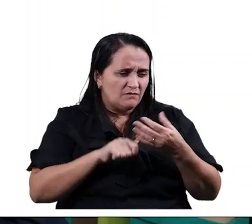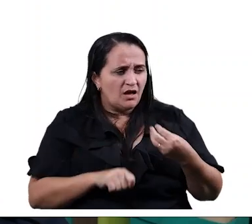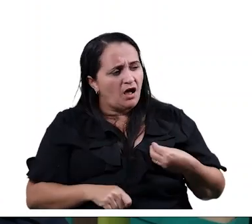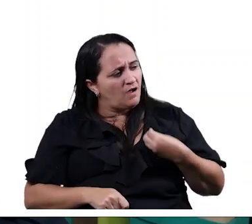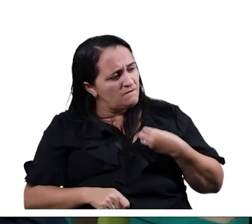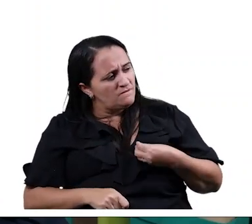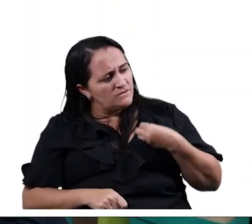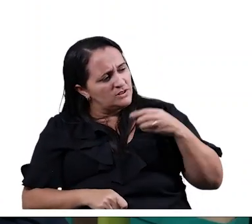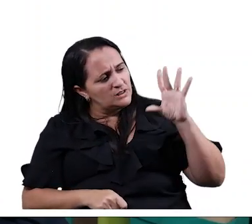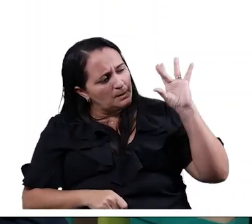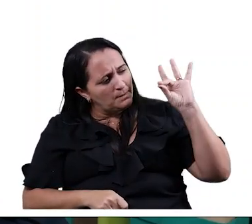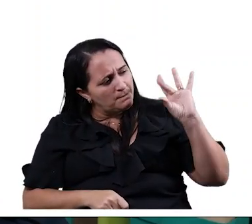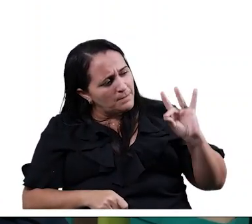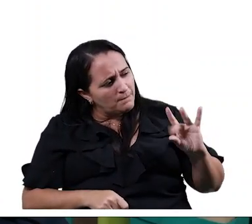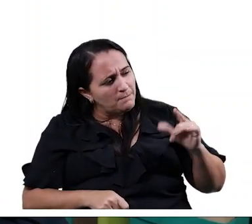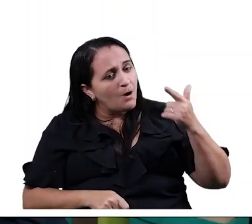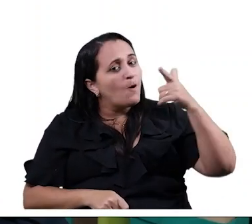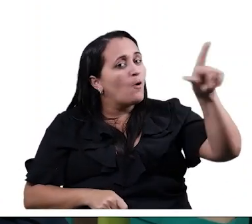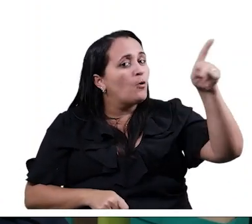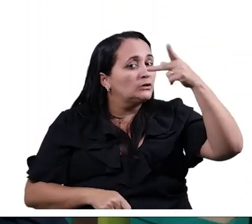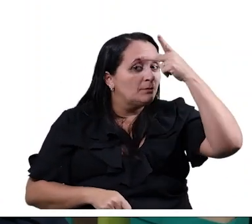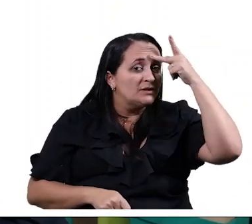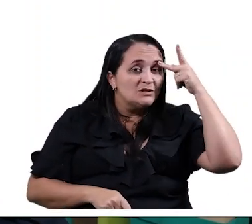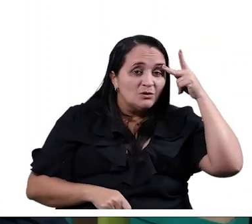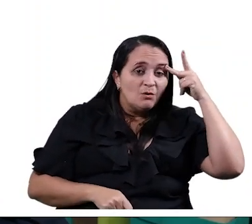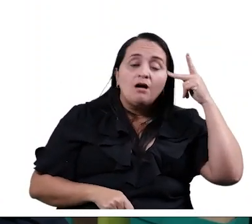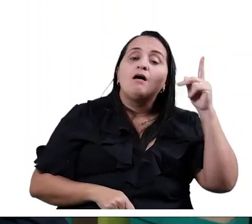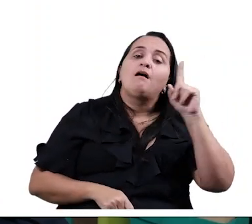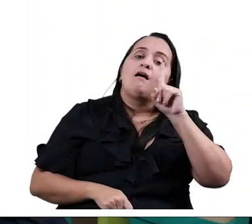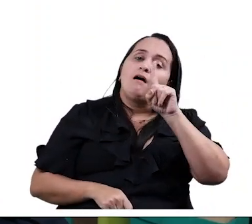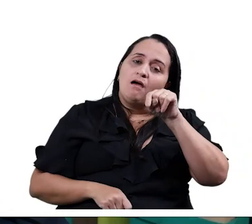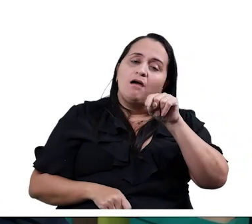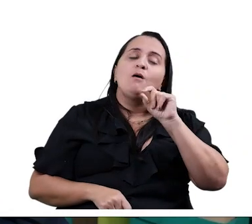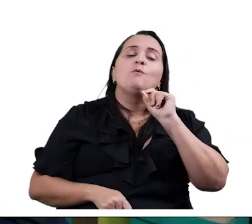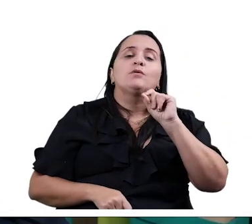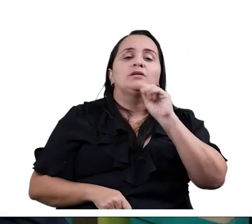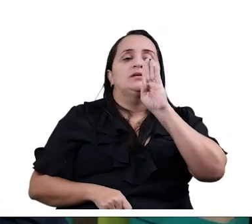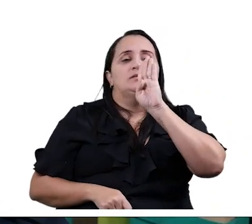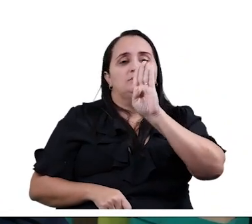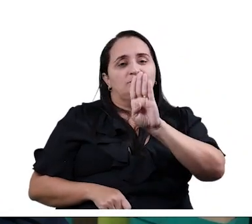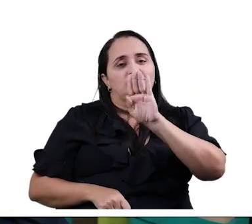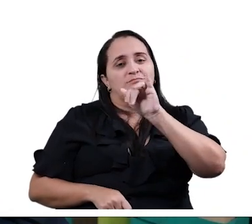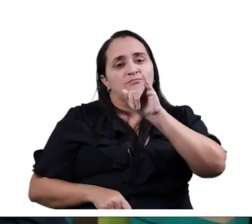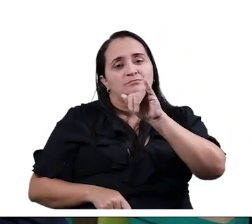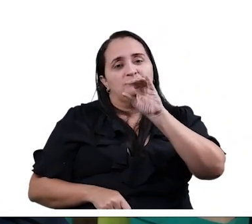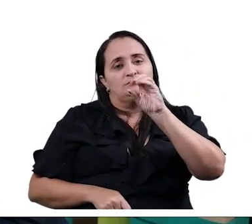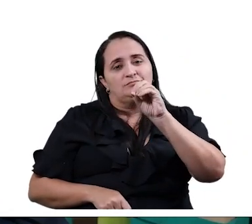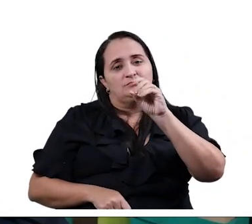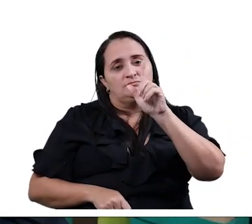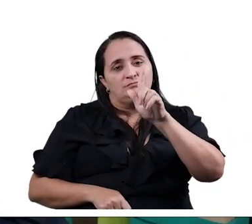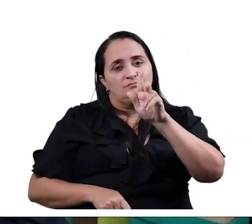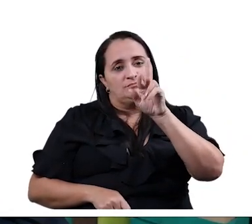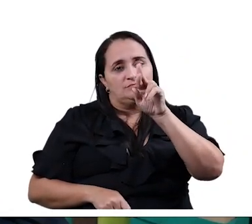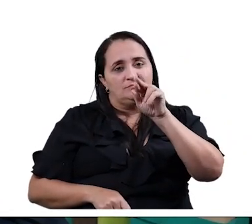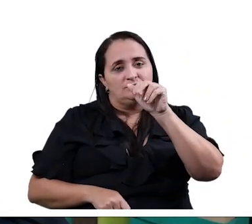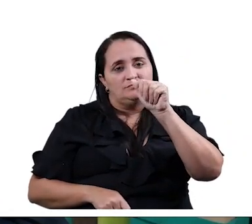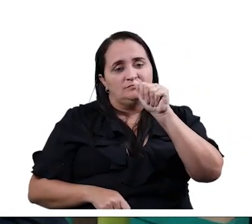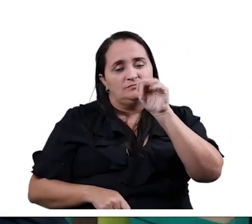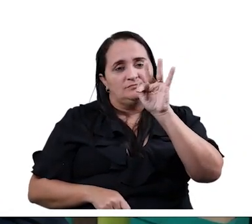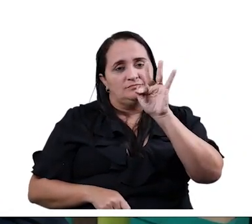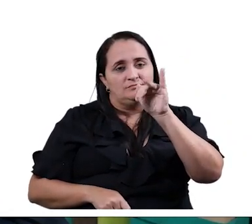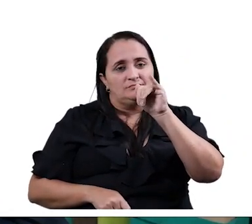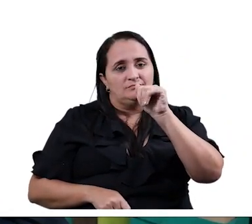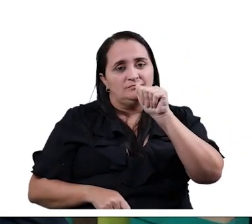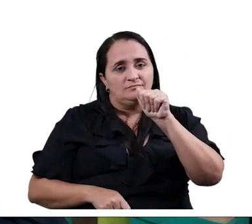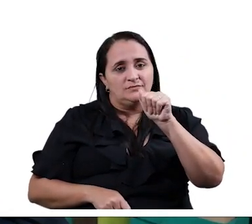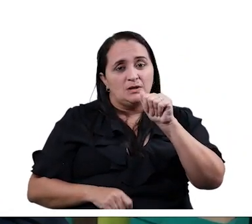uma biografia, tá? Mas o texto vai apresentar as mesmas características. Ele